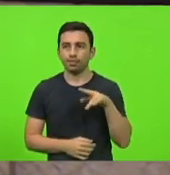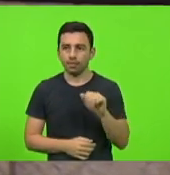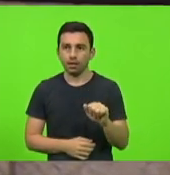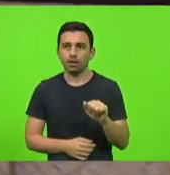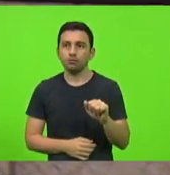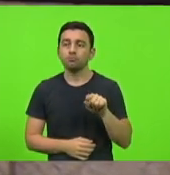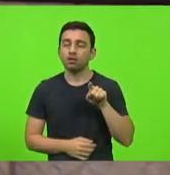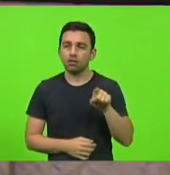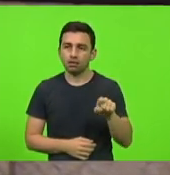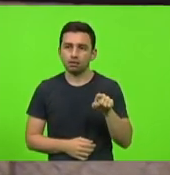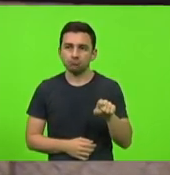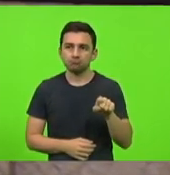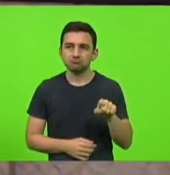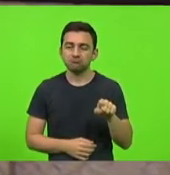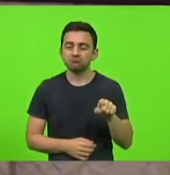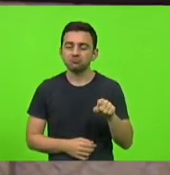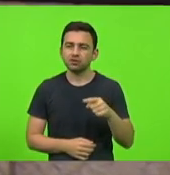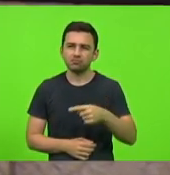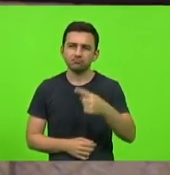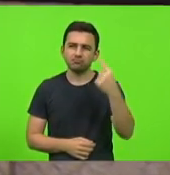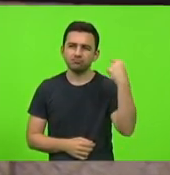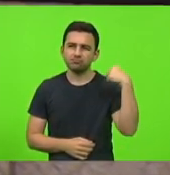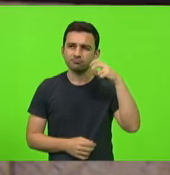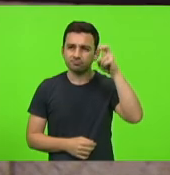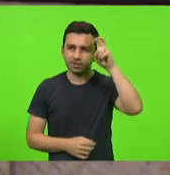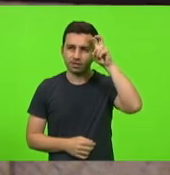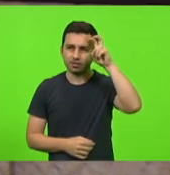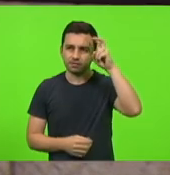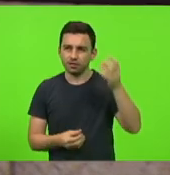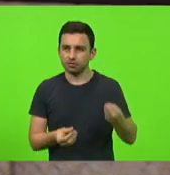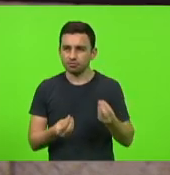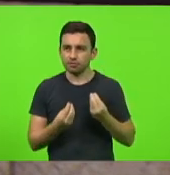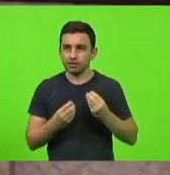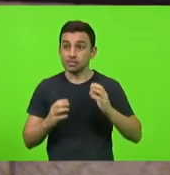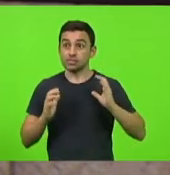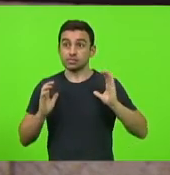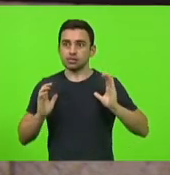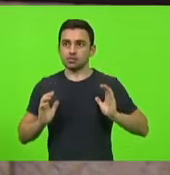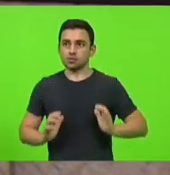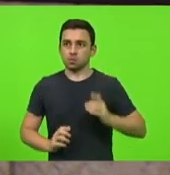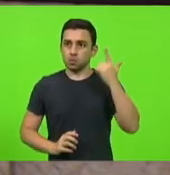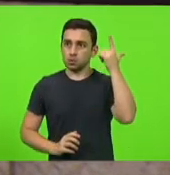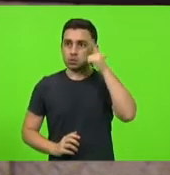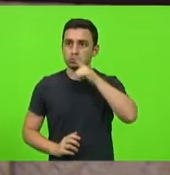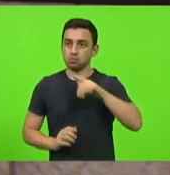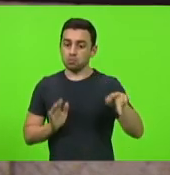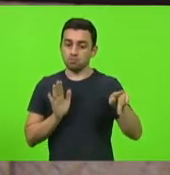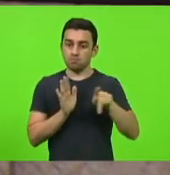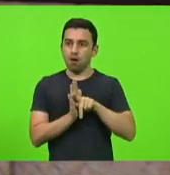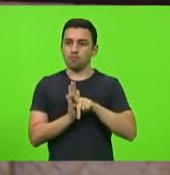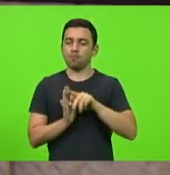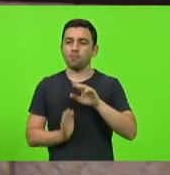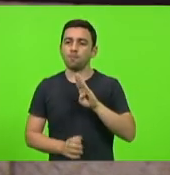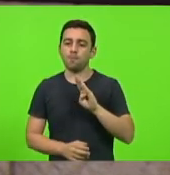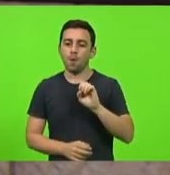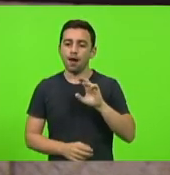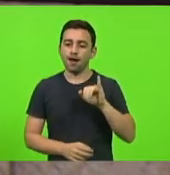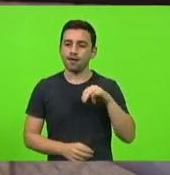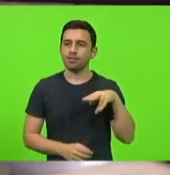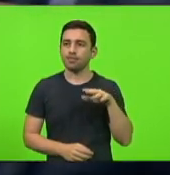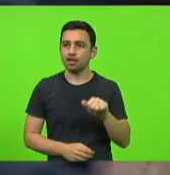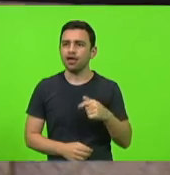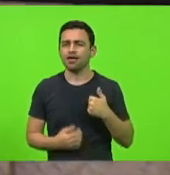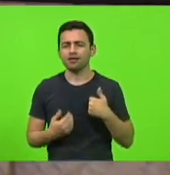concedeu, na última quinta-feira, o título de cidadão bocainense. É uma